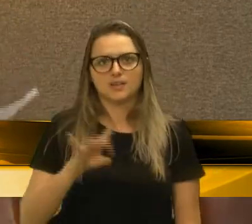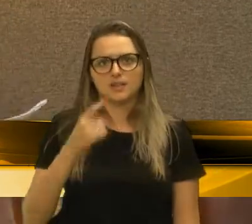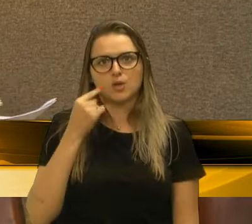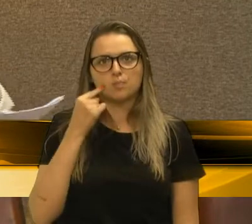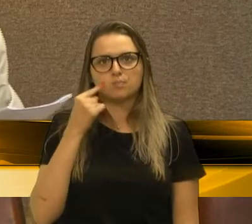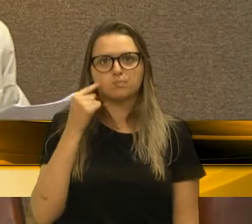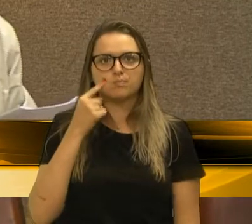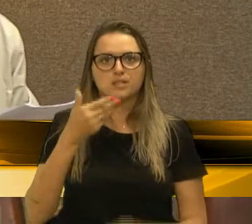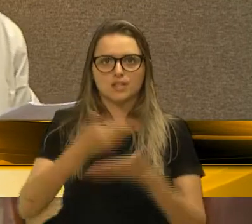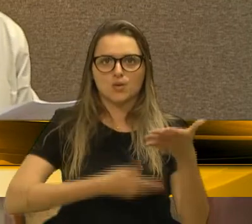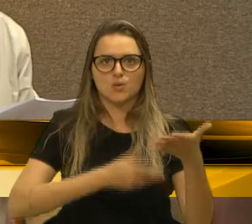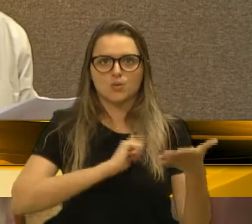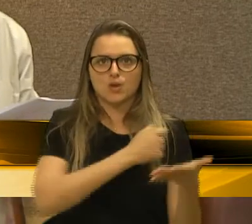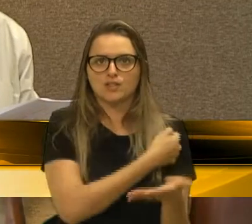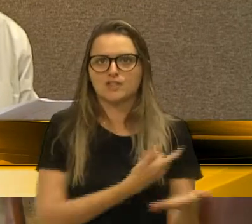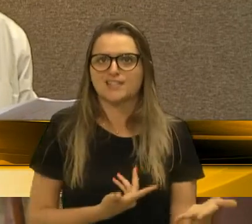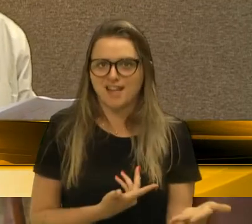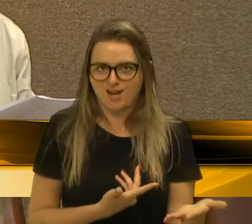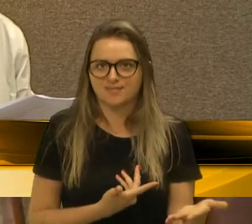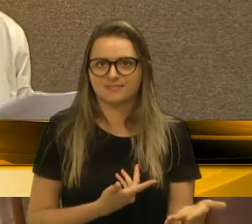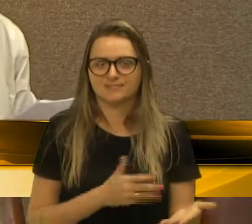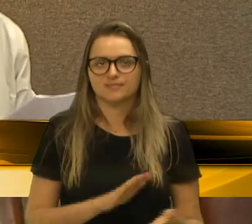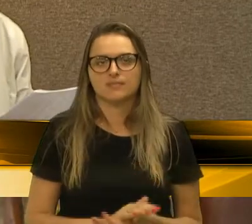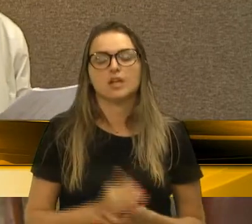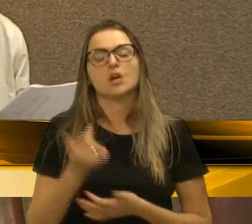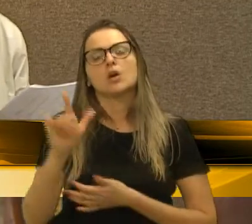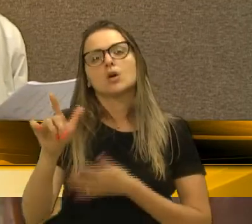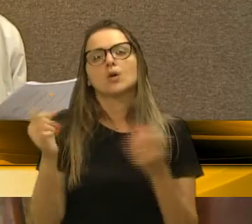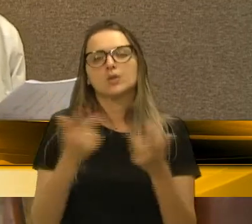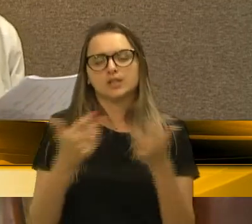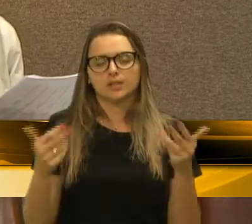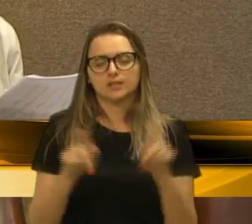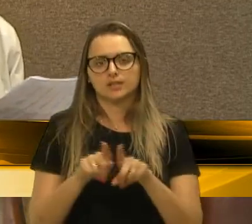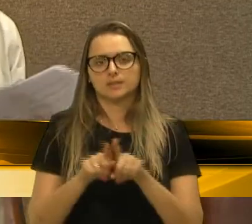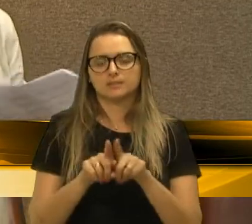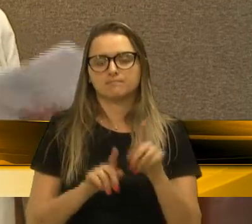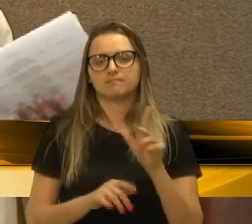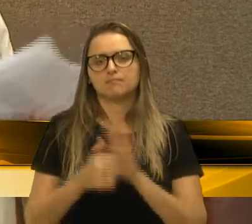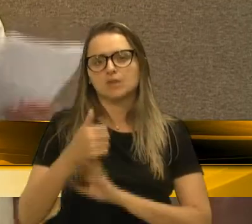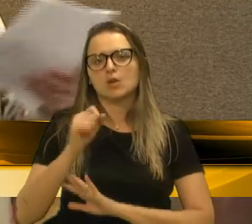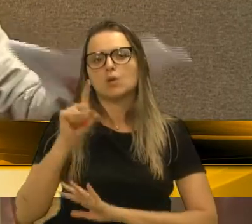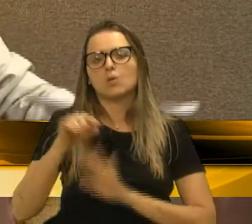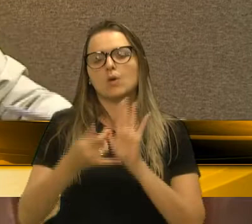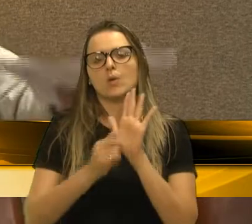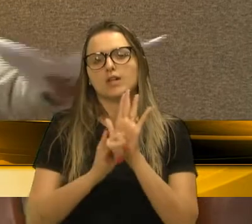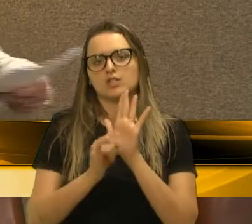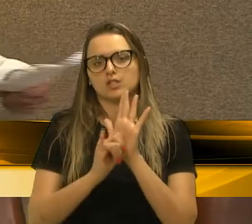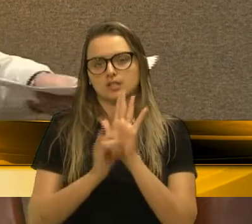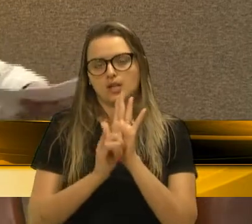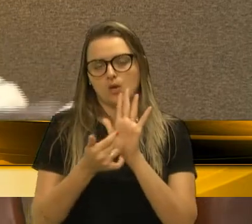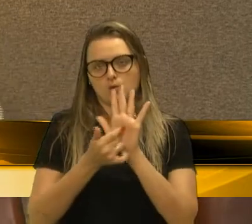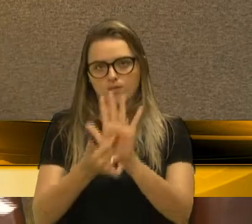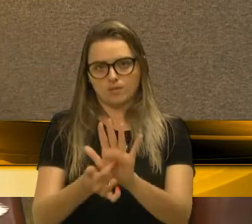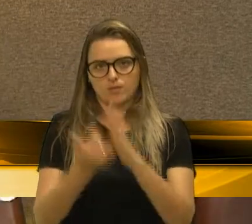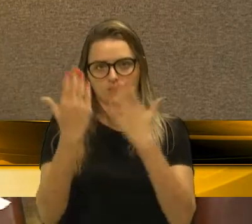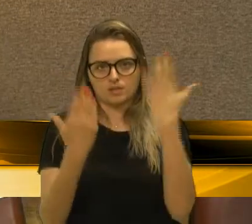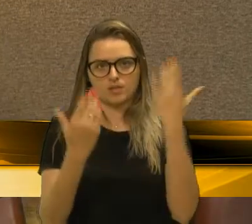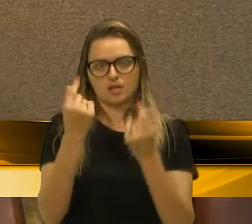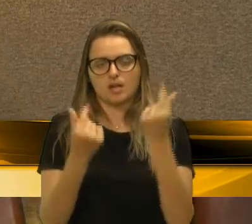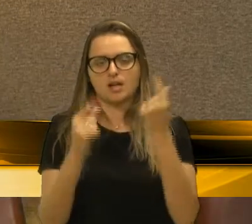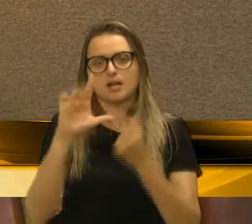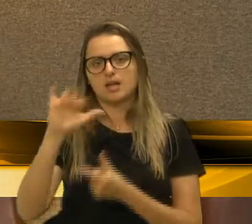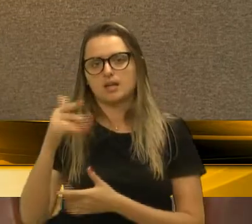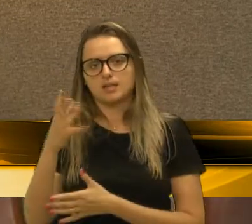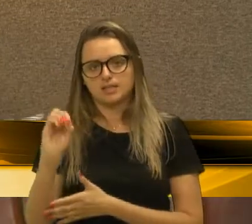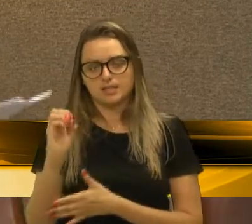fiscal. E uma outra questão, duas questões. Primeiro, qual é o dia do edital da publicação que a secretaria